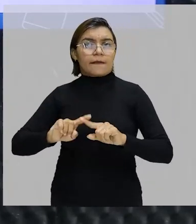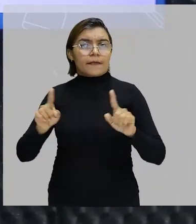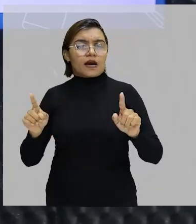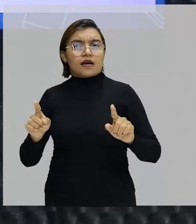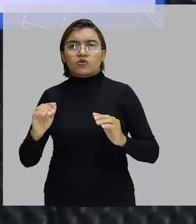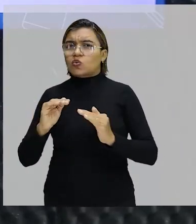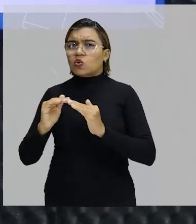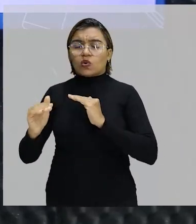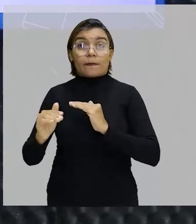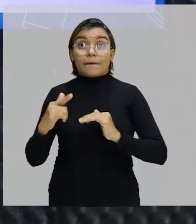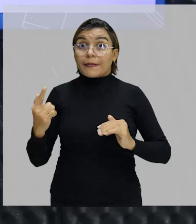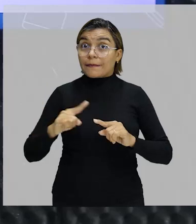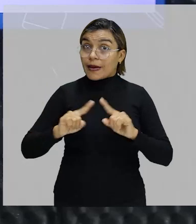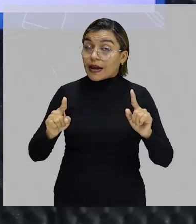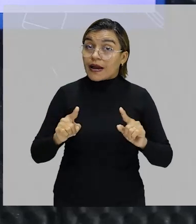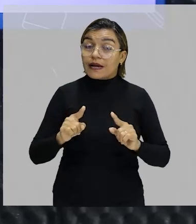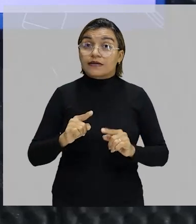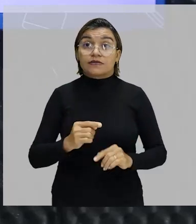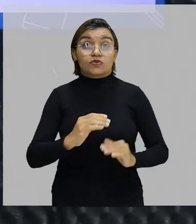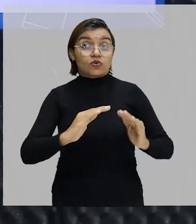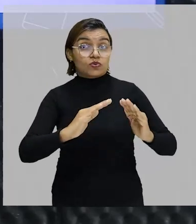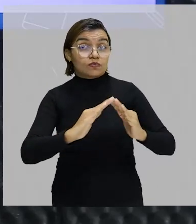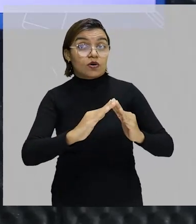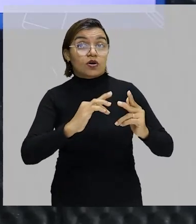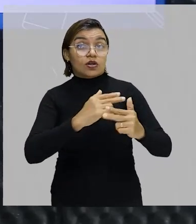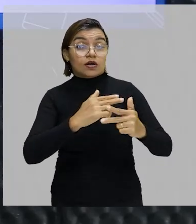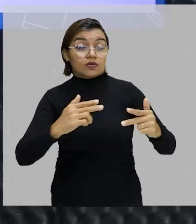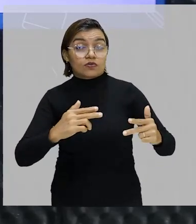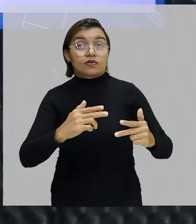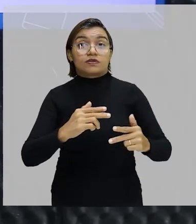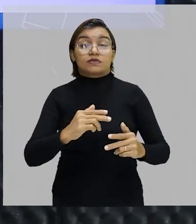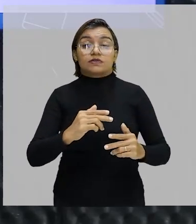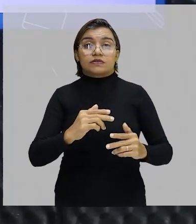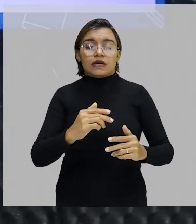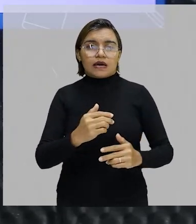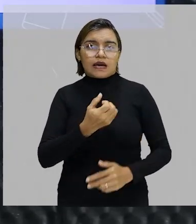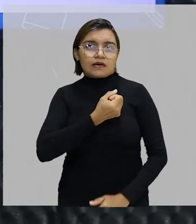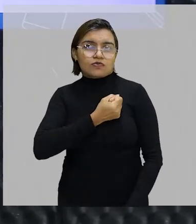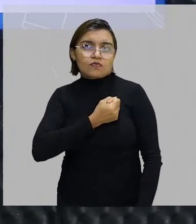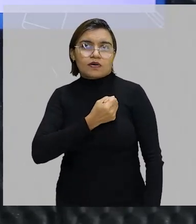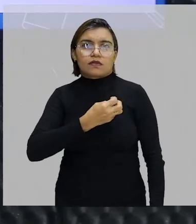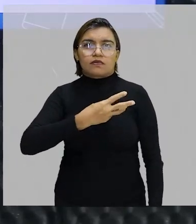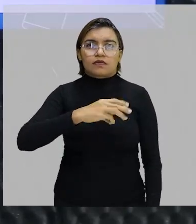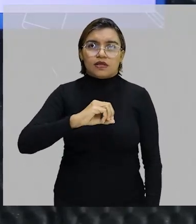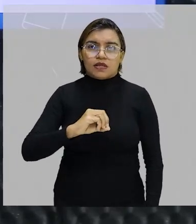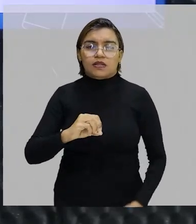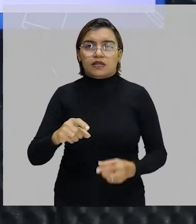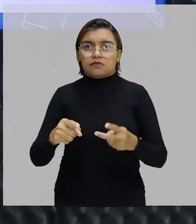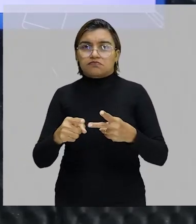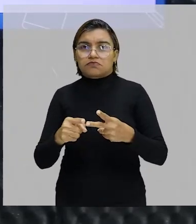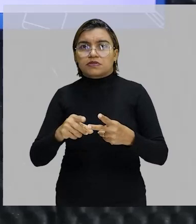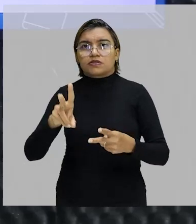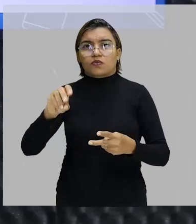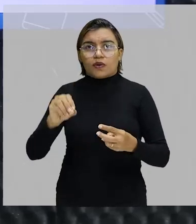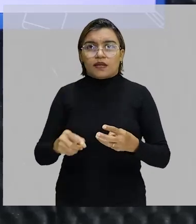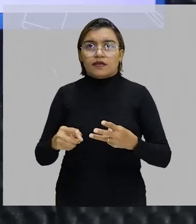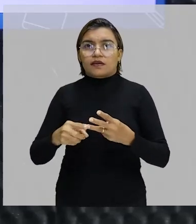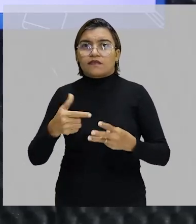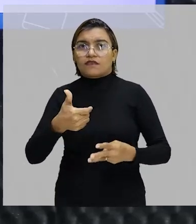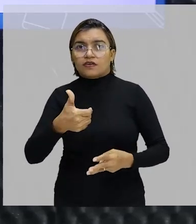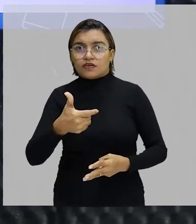os moradores da casa 30, 50 e 29, que nem estavam participando da